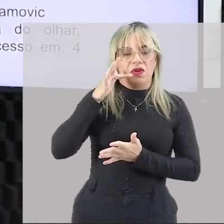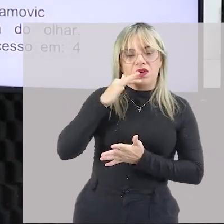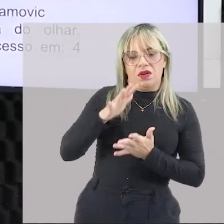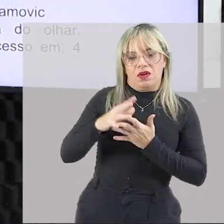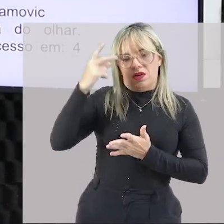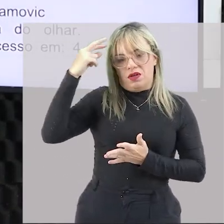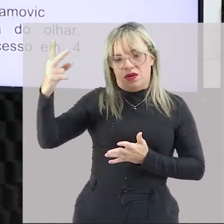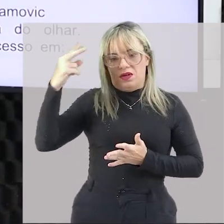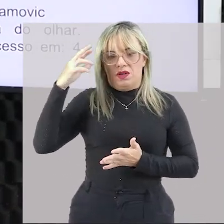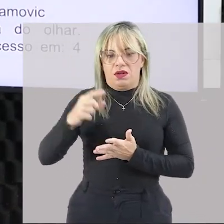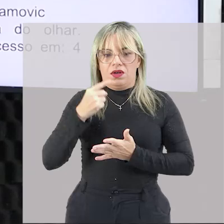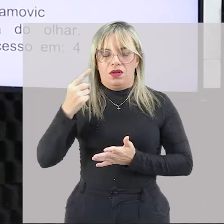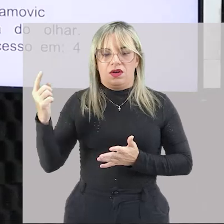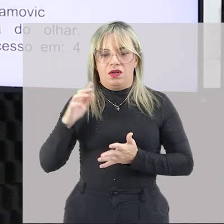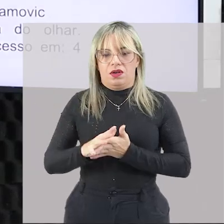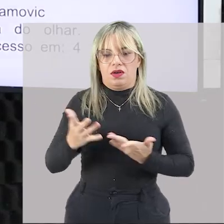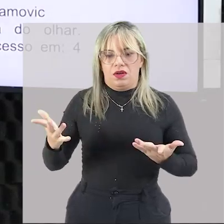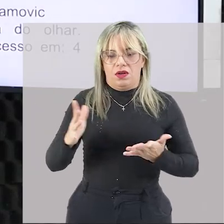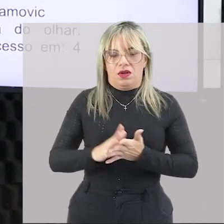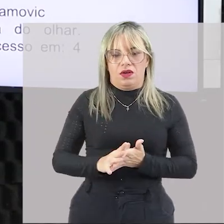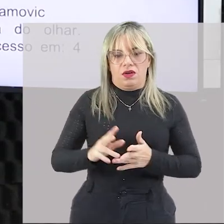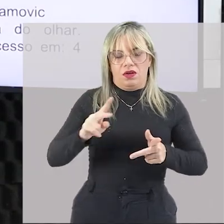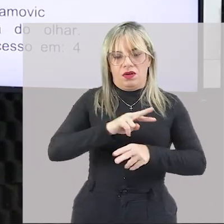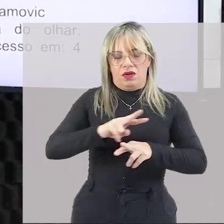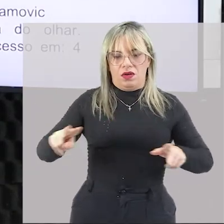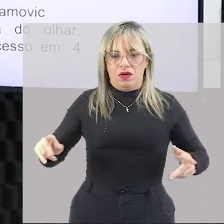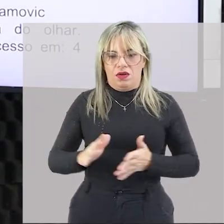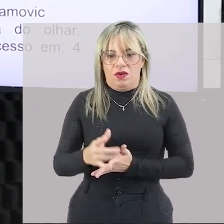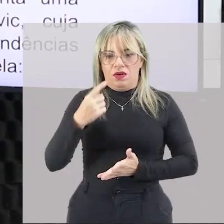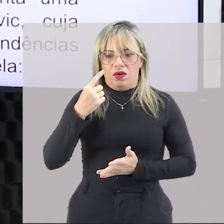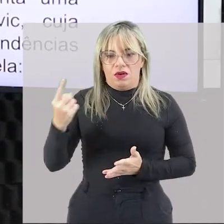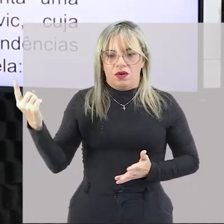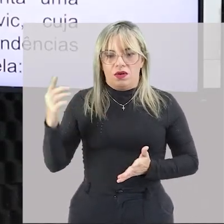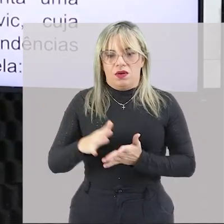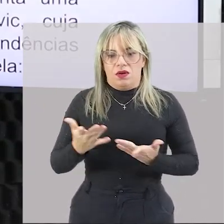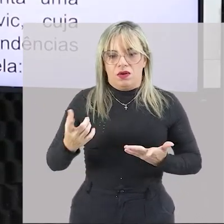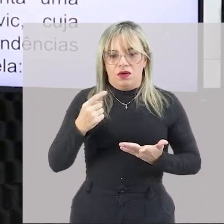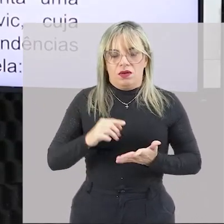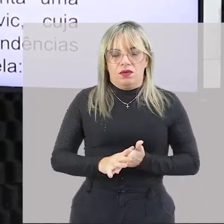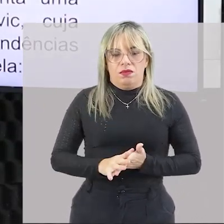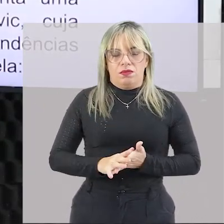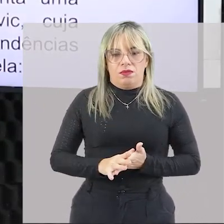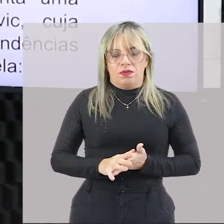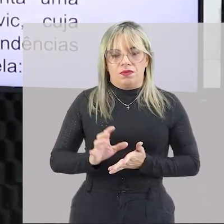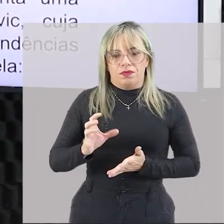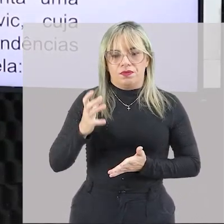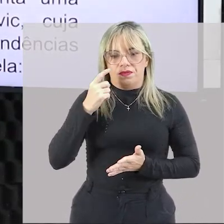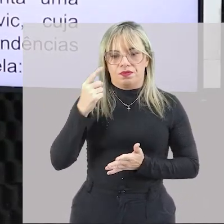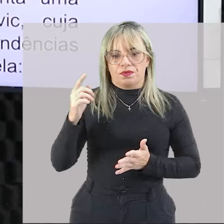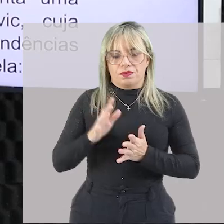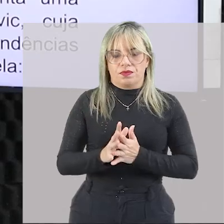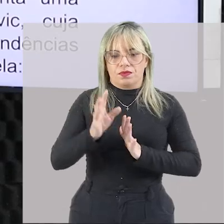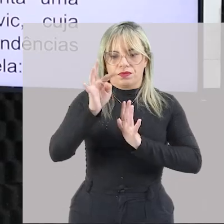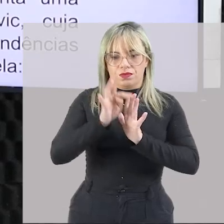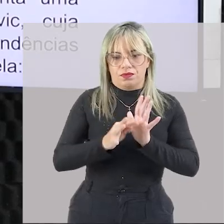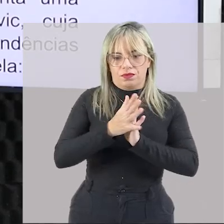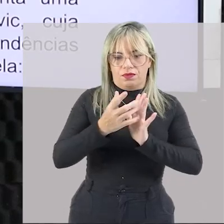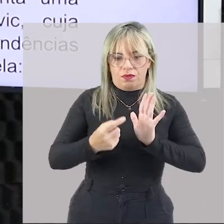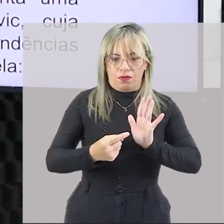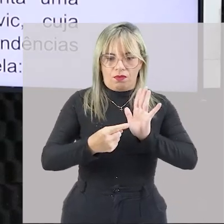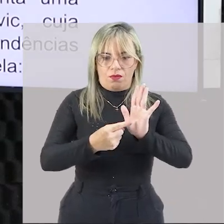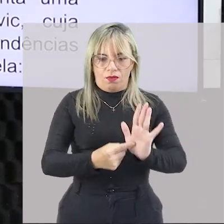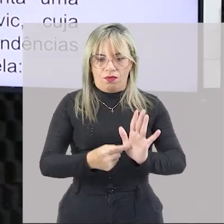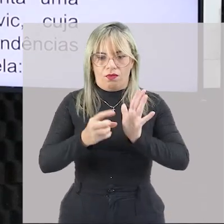né? Professor, ele foi o único? Não, várias pessoas estavam lá nessa situação. O texto apresenta uma obra da artista